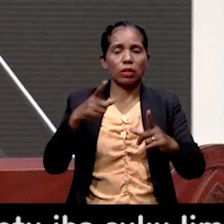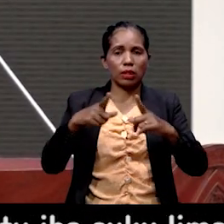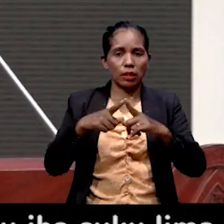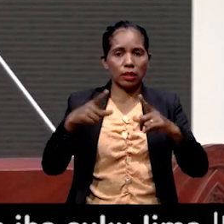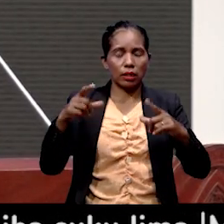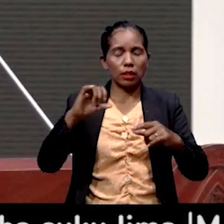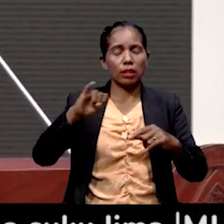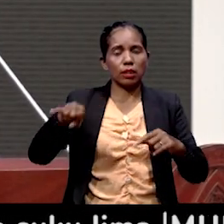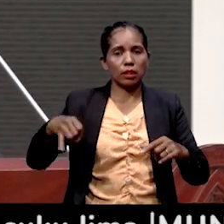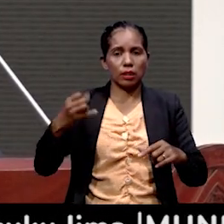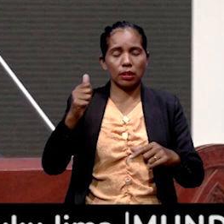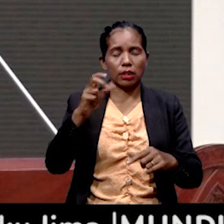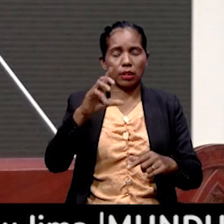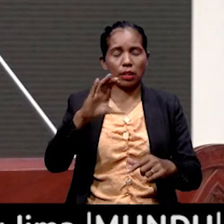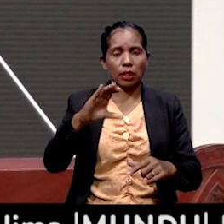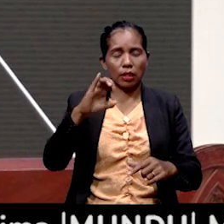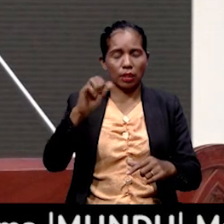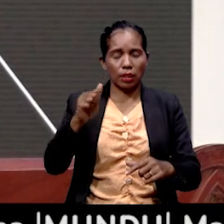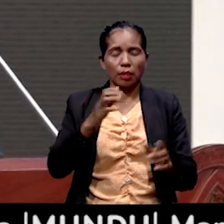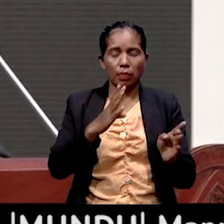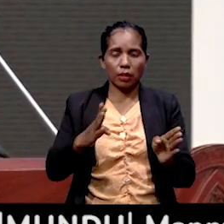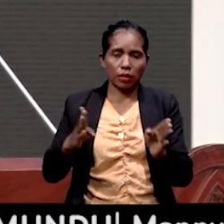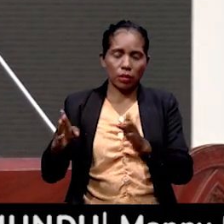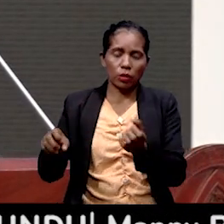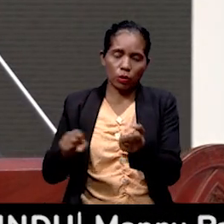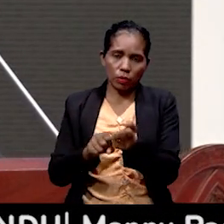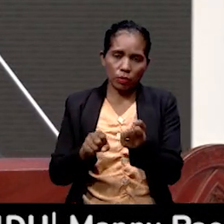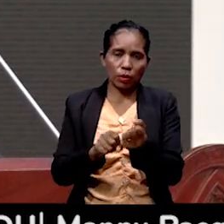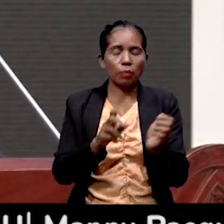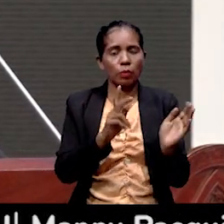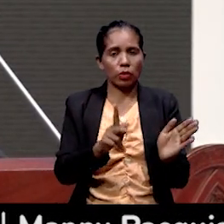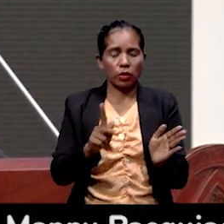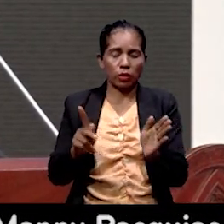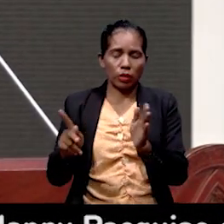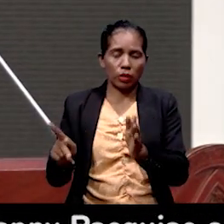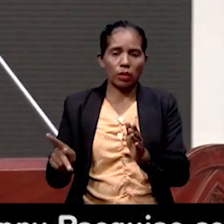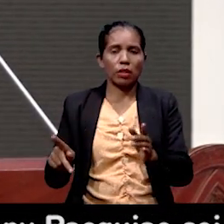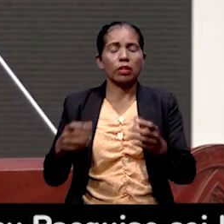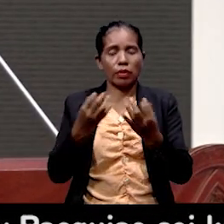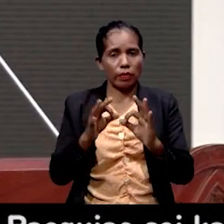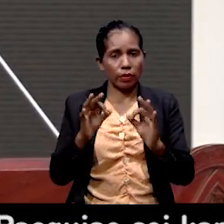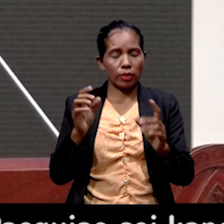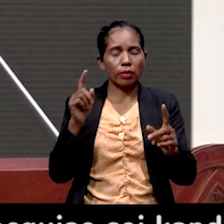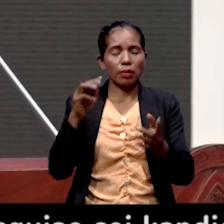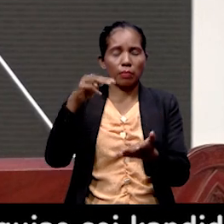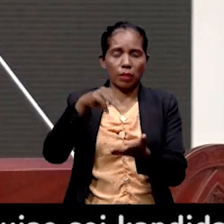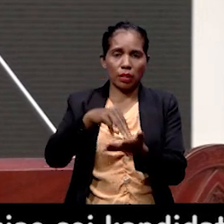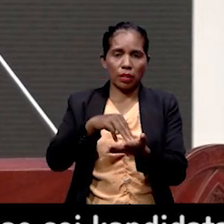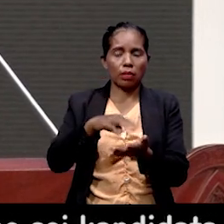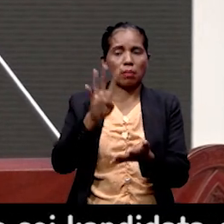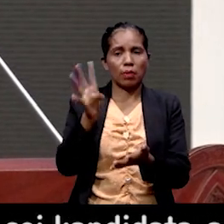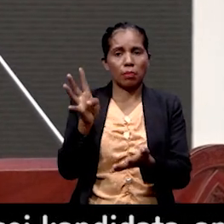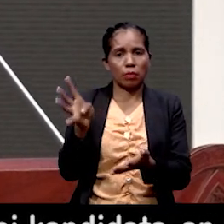para desenho no preparação, já para uma contribuição para o projeto Neh se atinge o total R$.000.000.000 dólares.